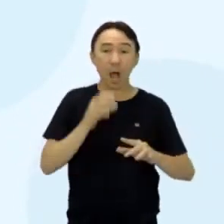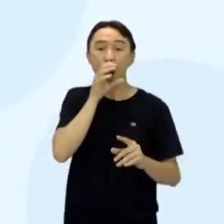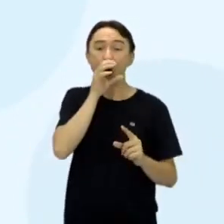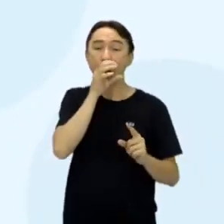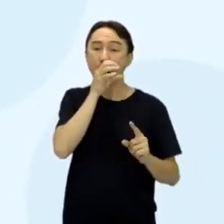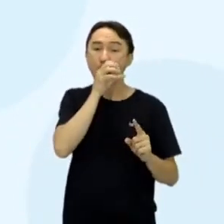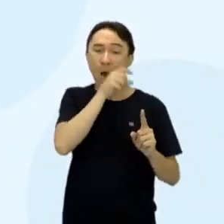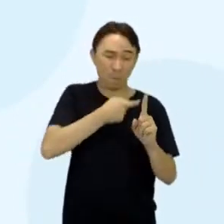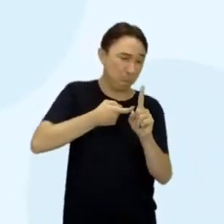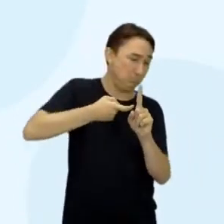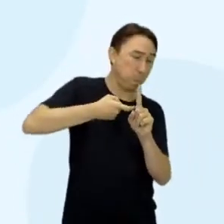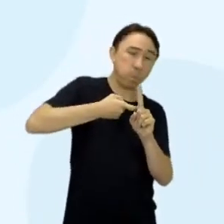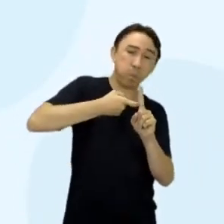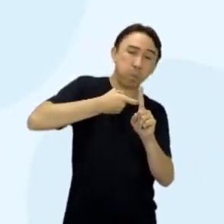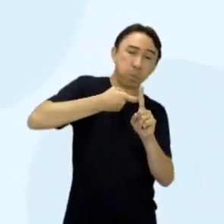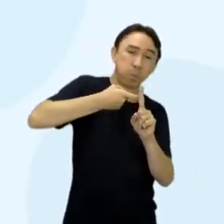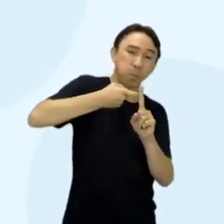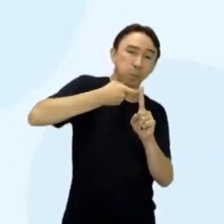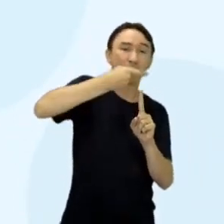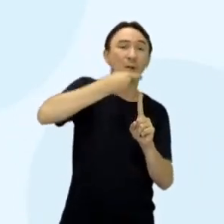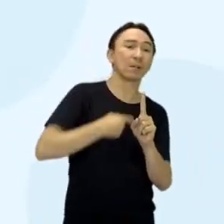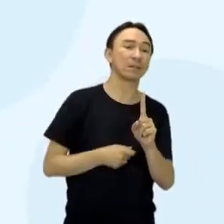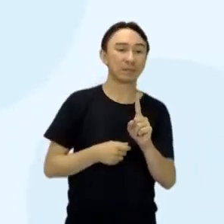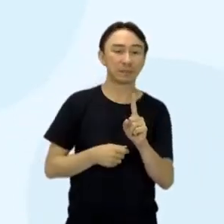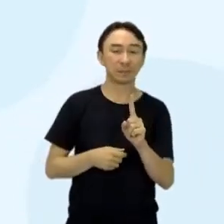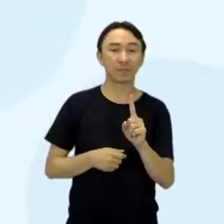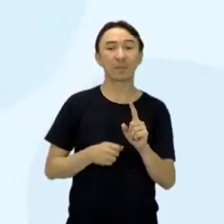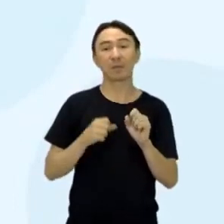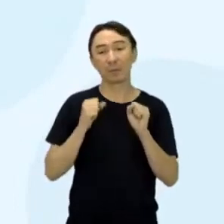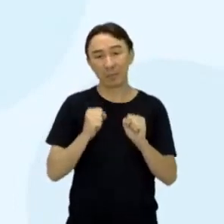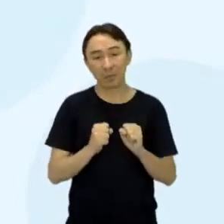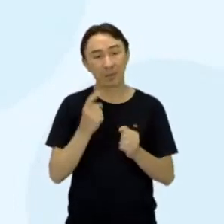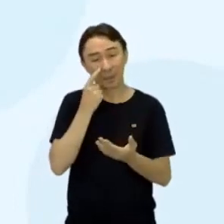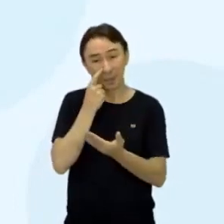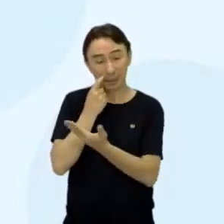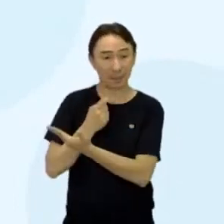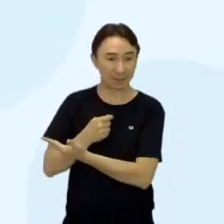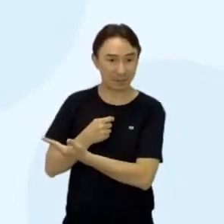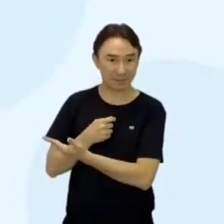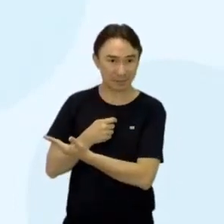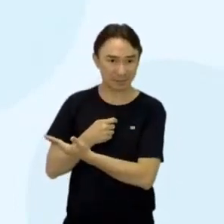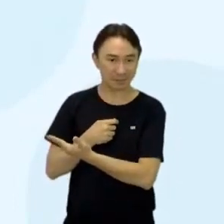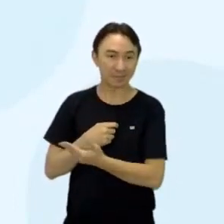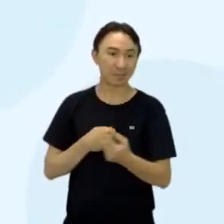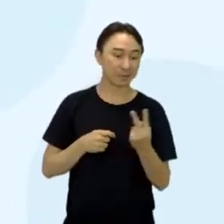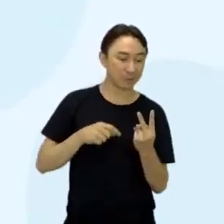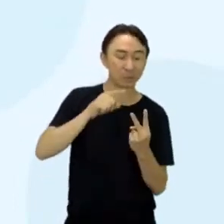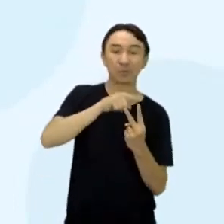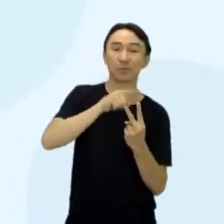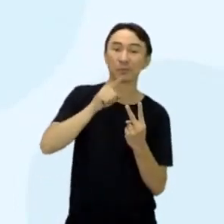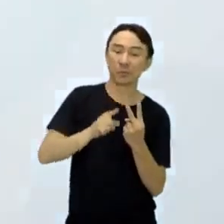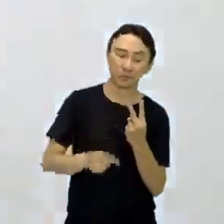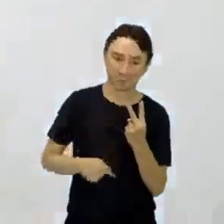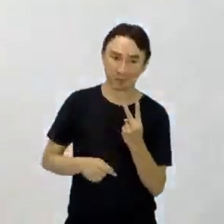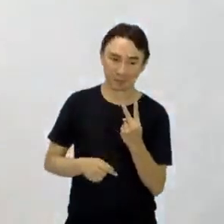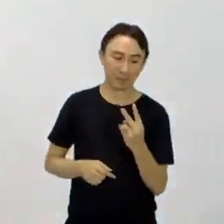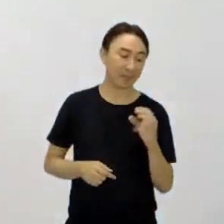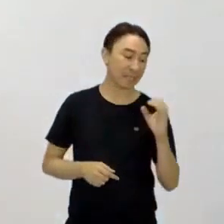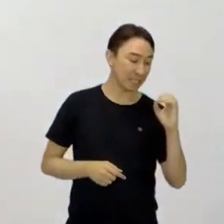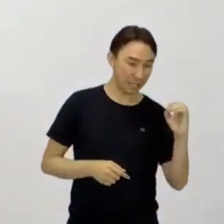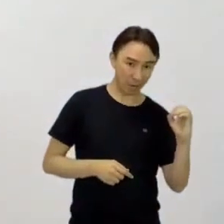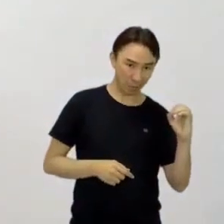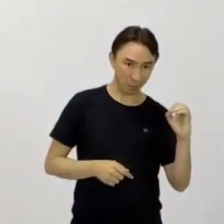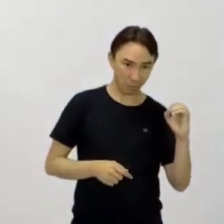Aí a gente pode até usar um termômetro também, marcar 2 pontos, ponto de fusão, ponto de ebulição. Se você quiser em Celsius, de 0 a 100,